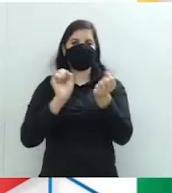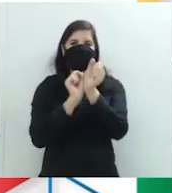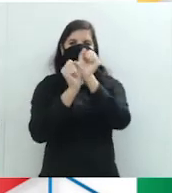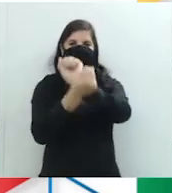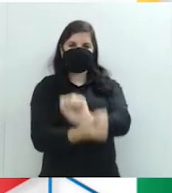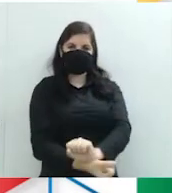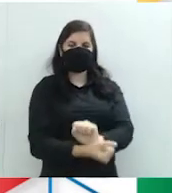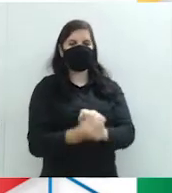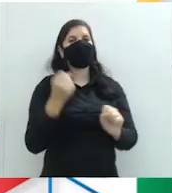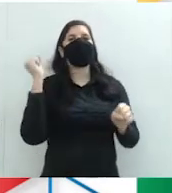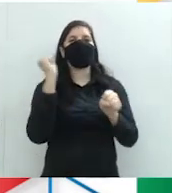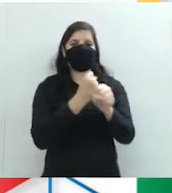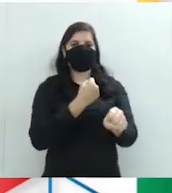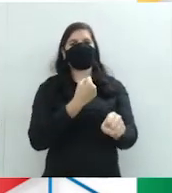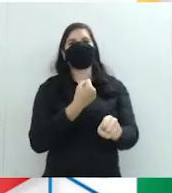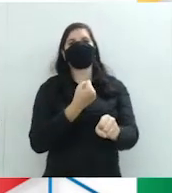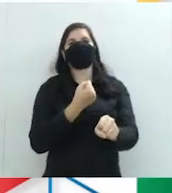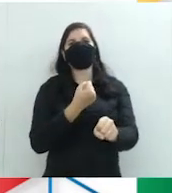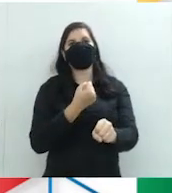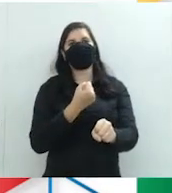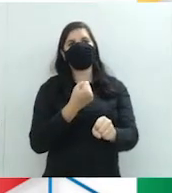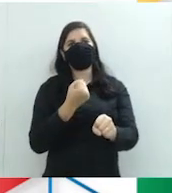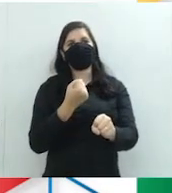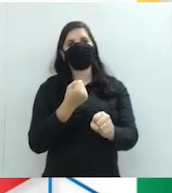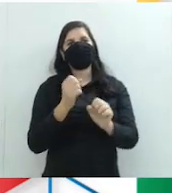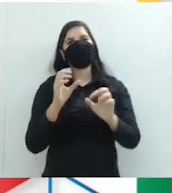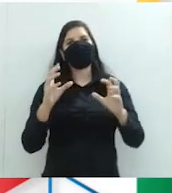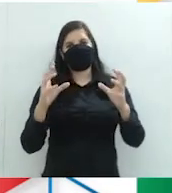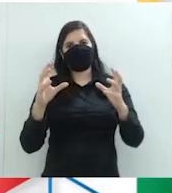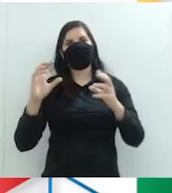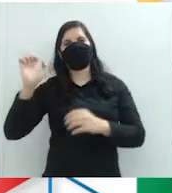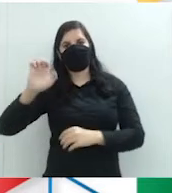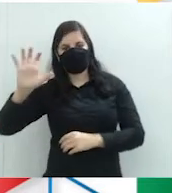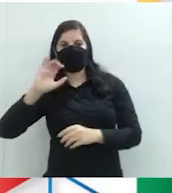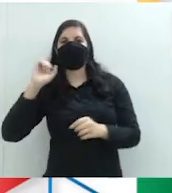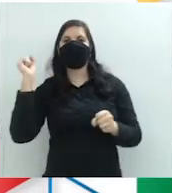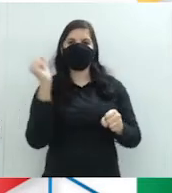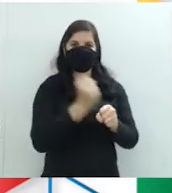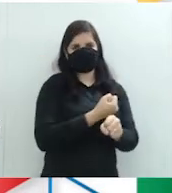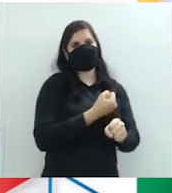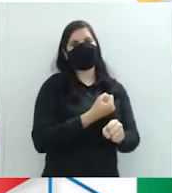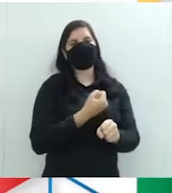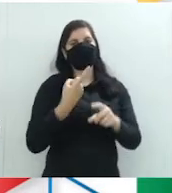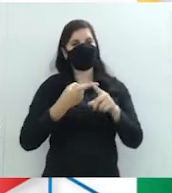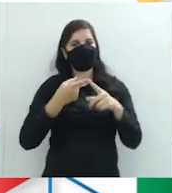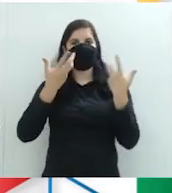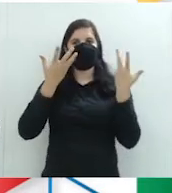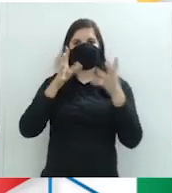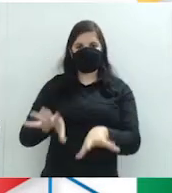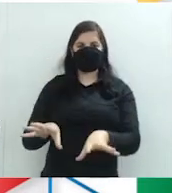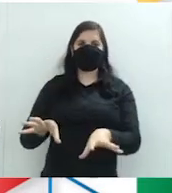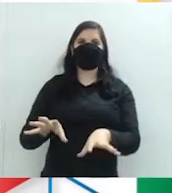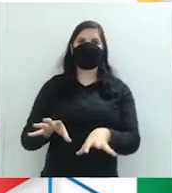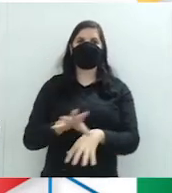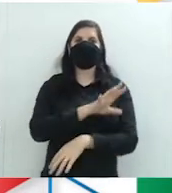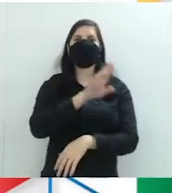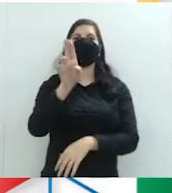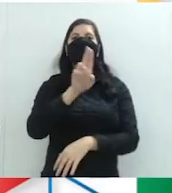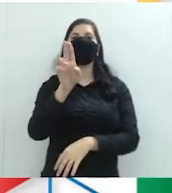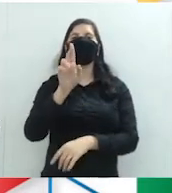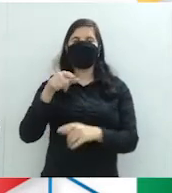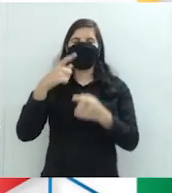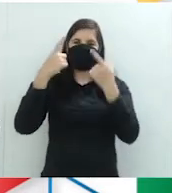escravizados, mortos pelos os europeus na chamada